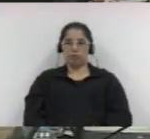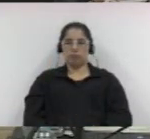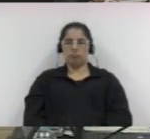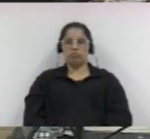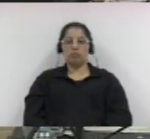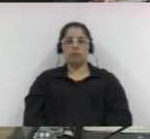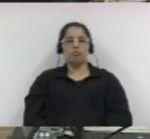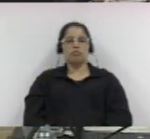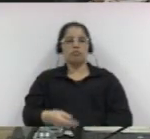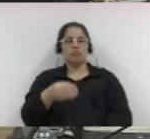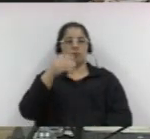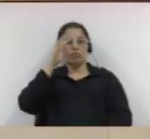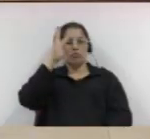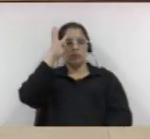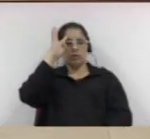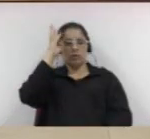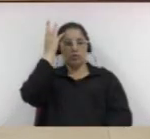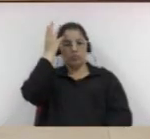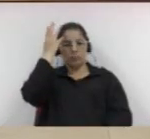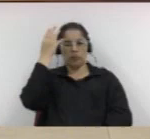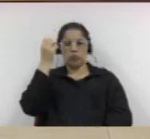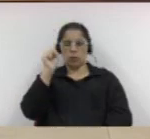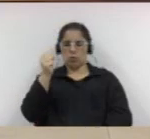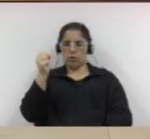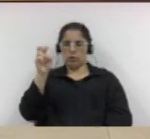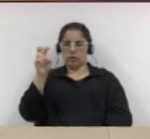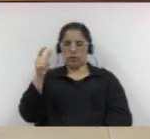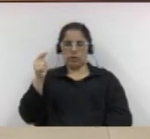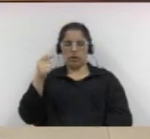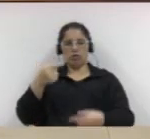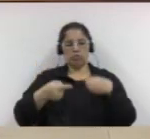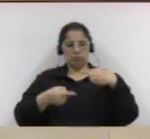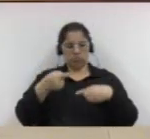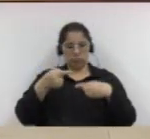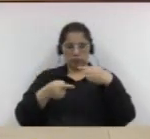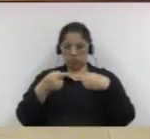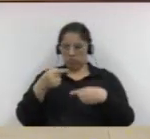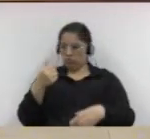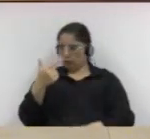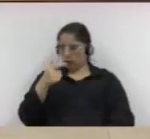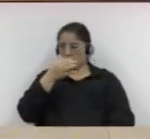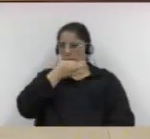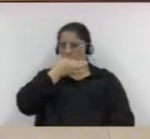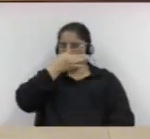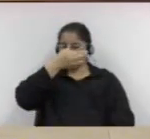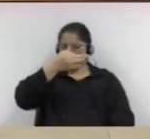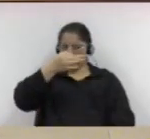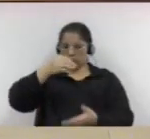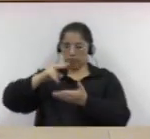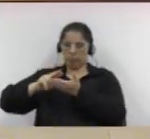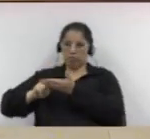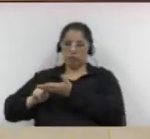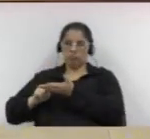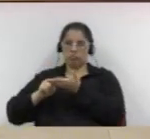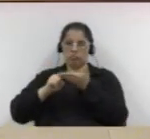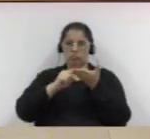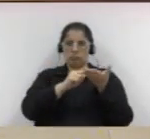Requerimento 857 continua em discussão. Não havendo mais quem queira discutir, encaminhe-se ao Executivo.